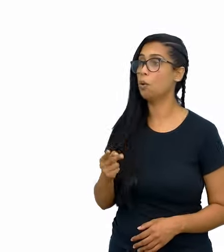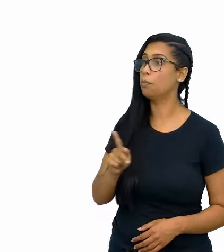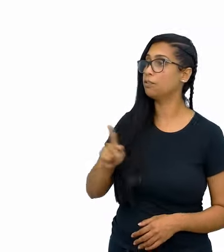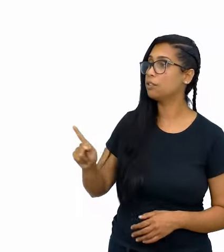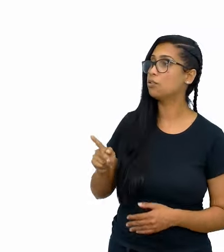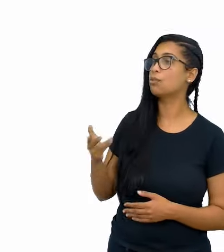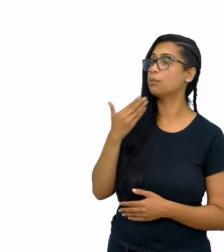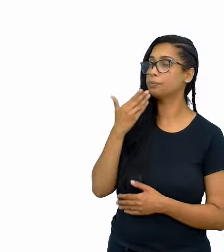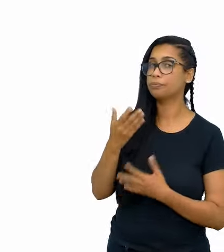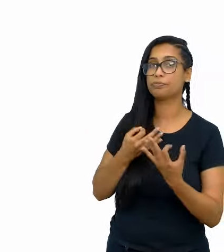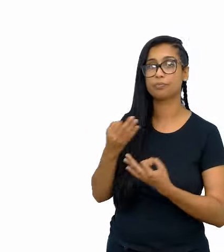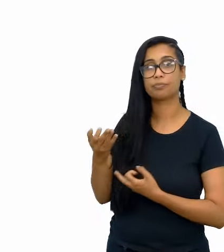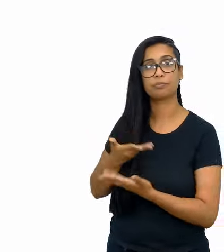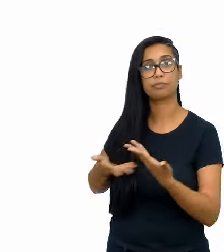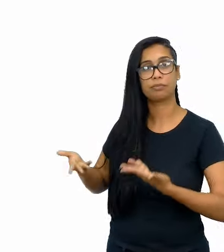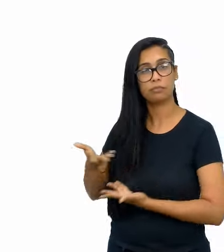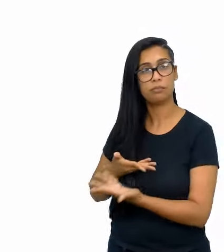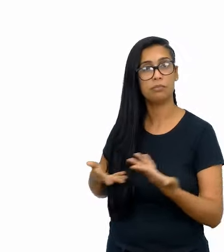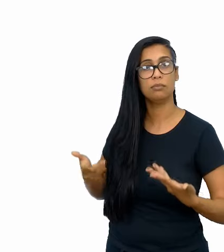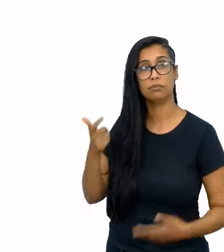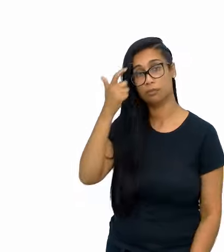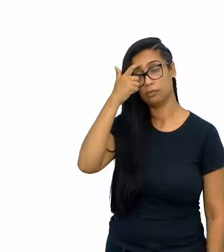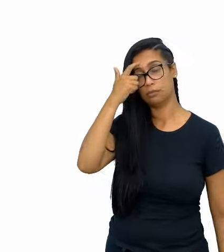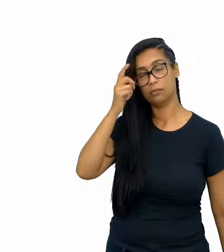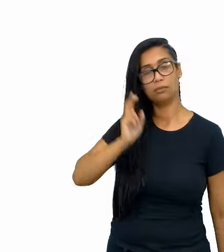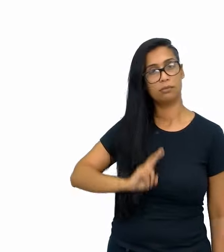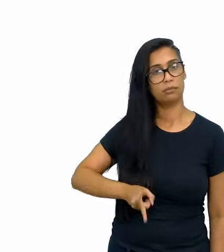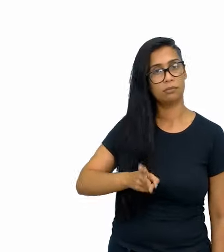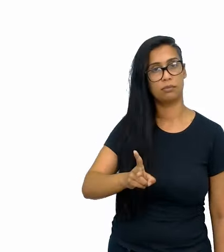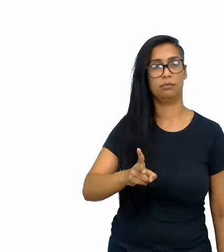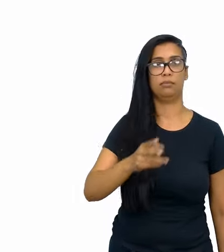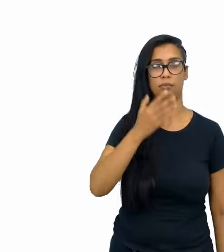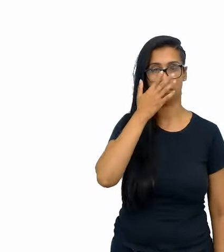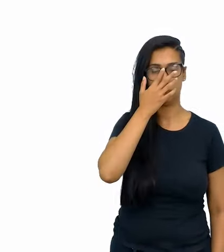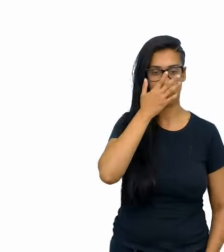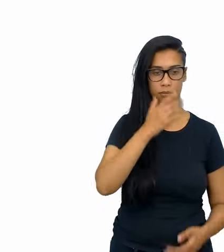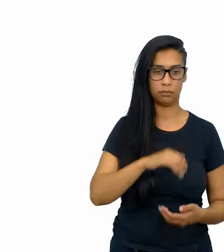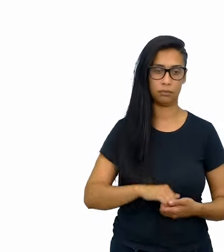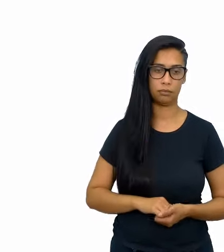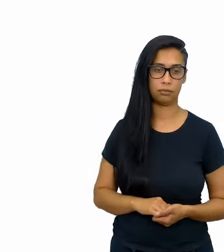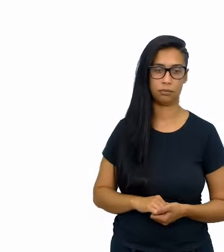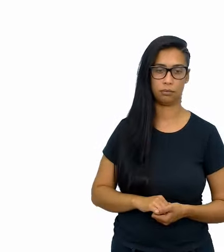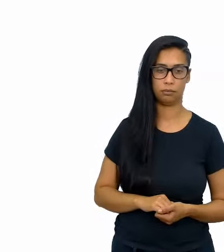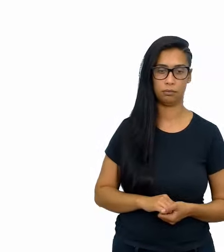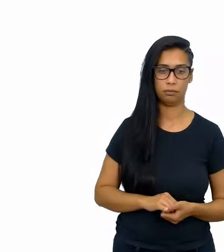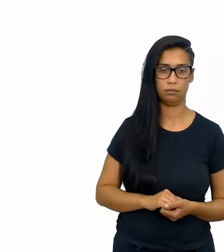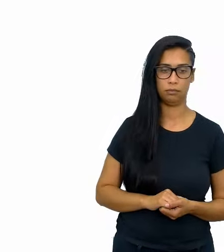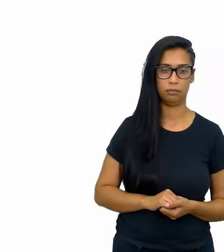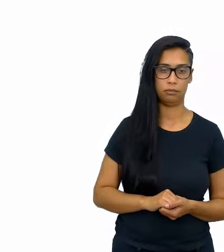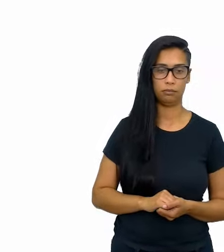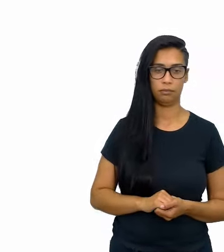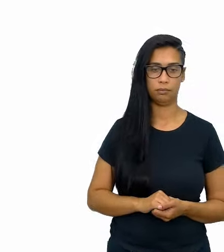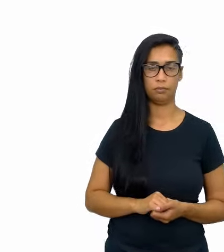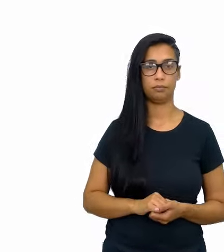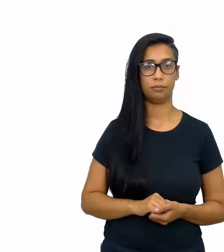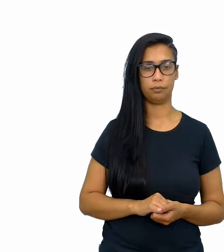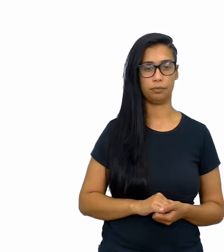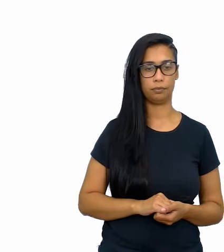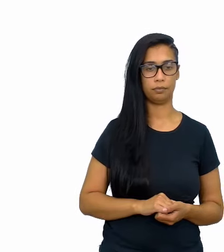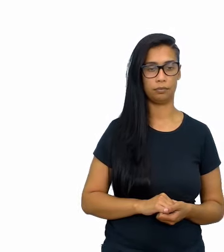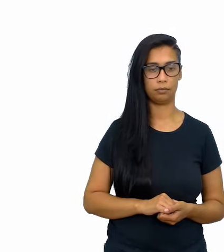ajustes, sempre pensando na elaboração da versão final, que vai se tornar pública, né? E logo ela se